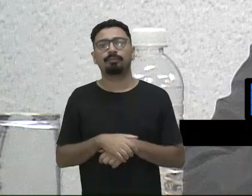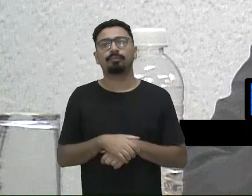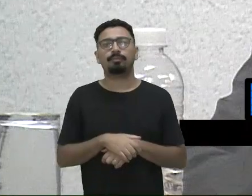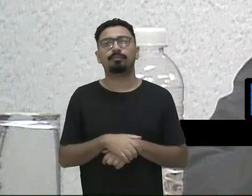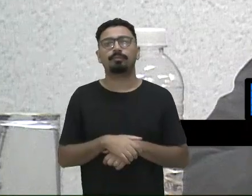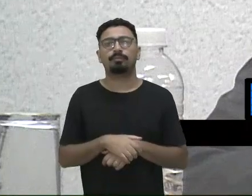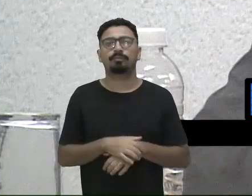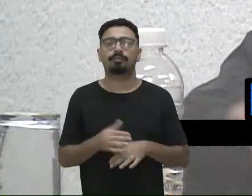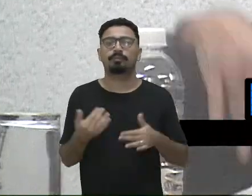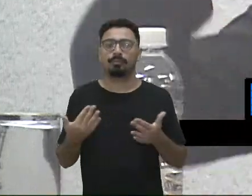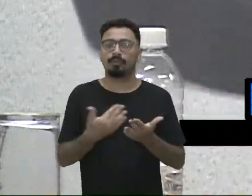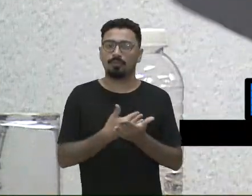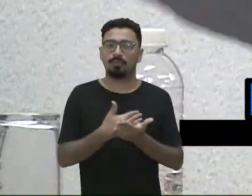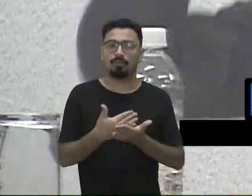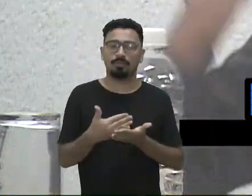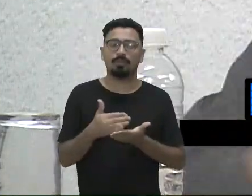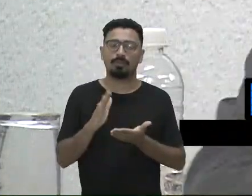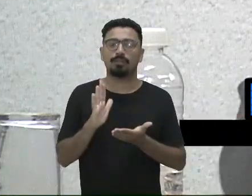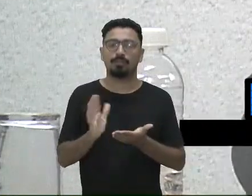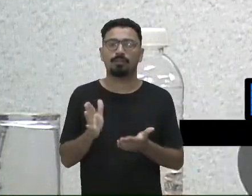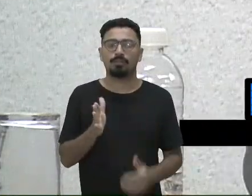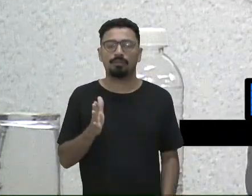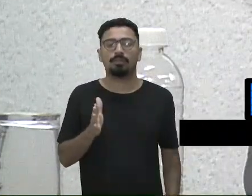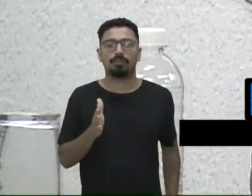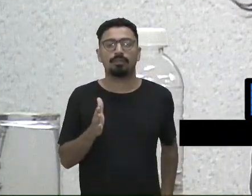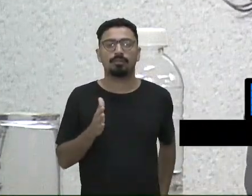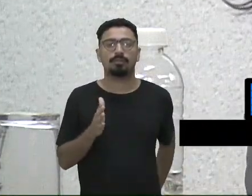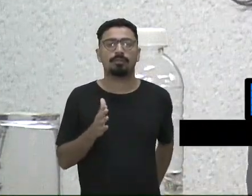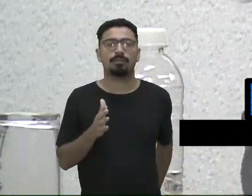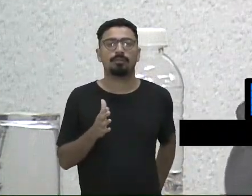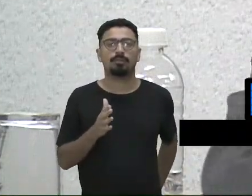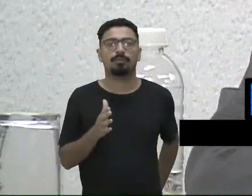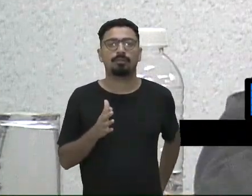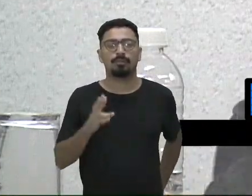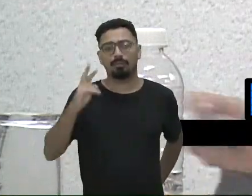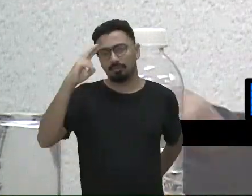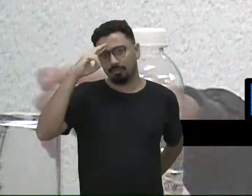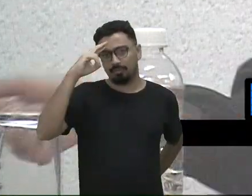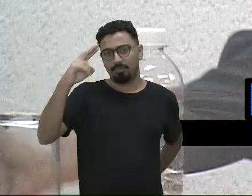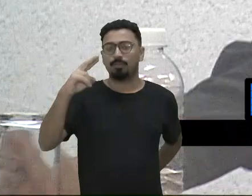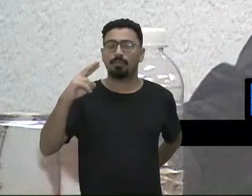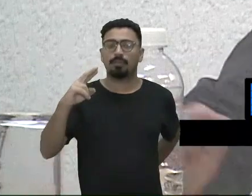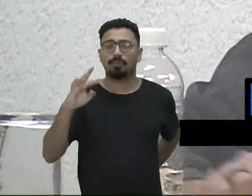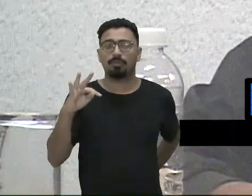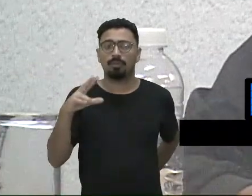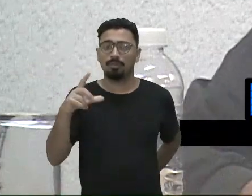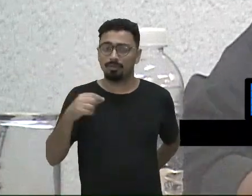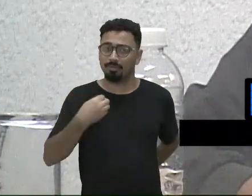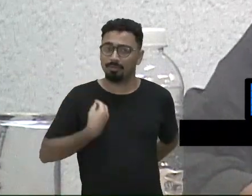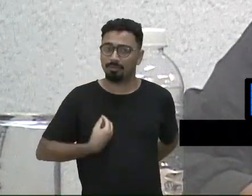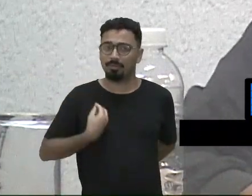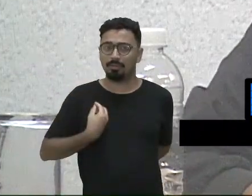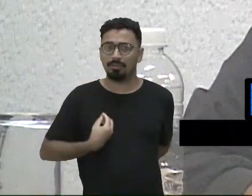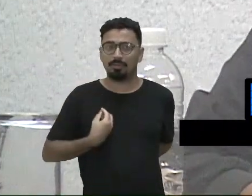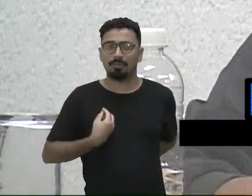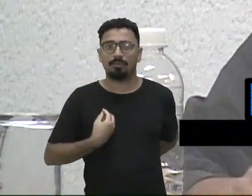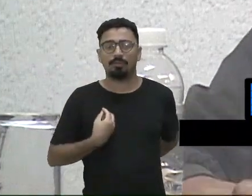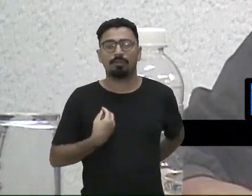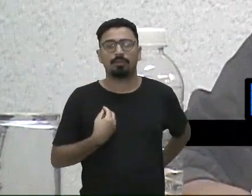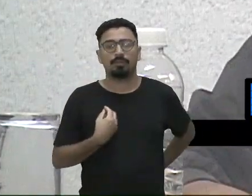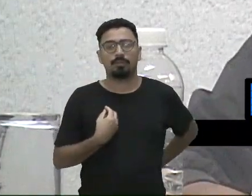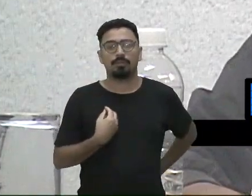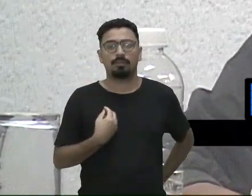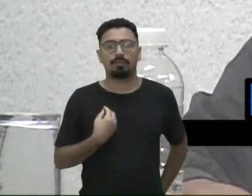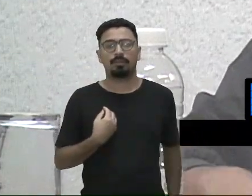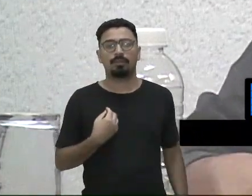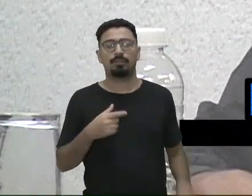quero primeiro começar, com todo respeito aos meus colegas, às minhas colegas, essa